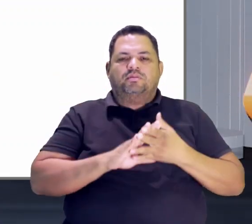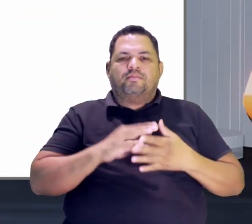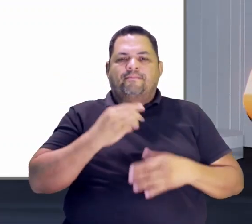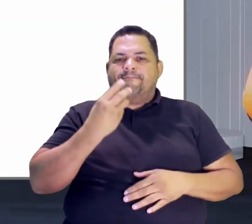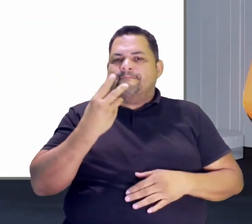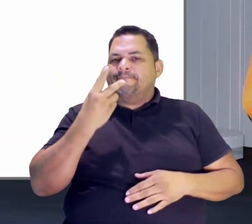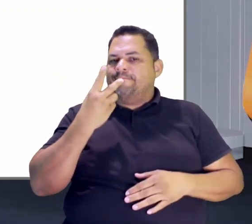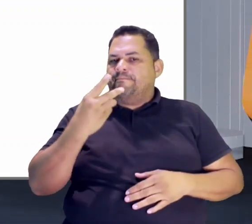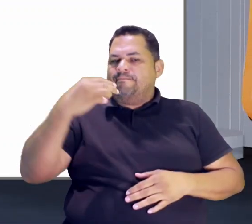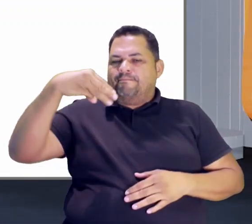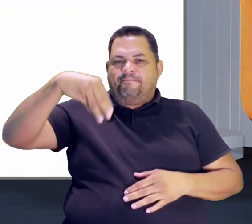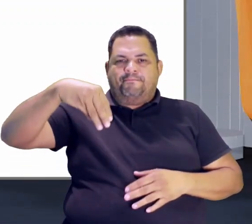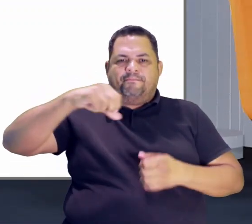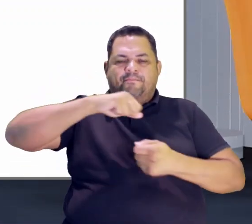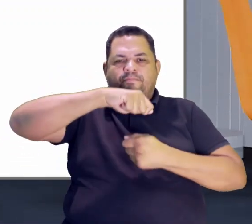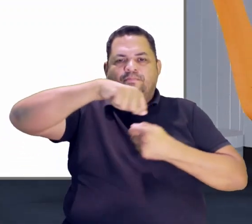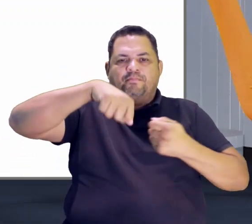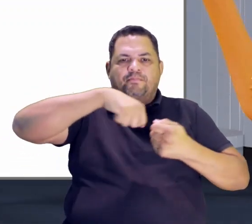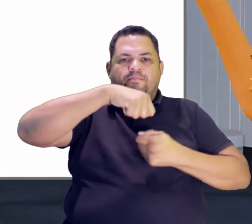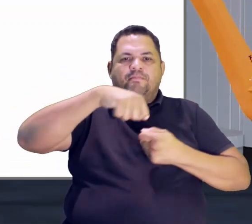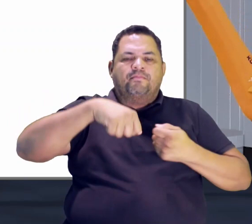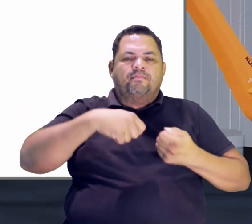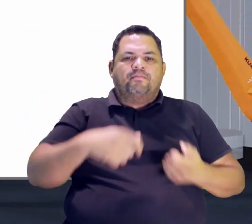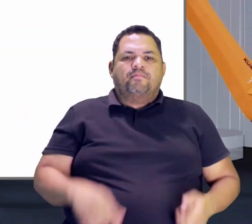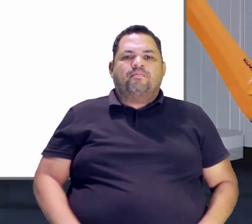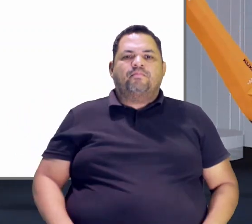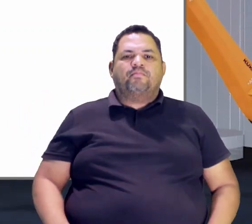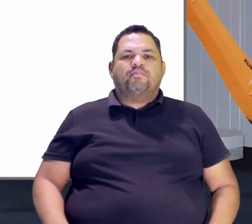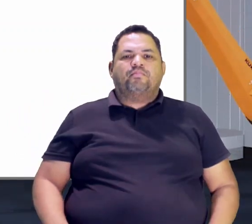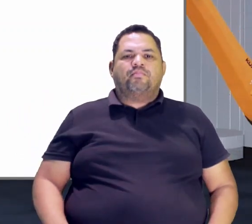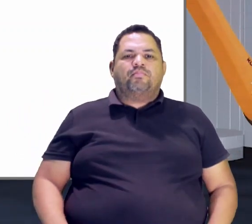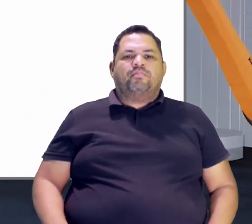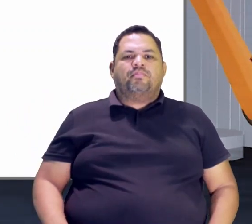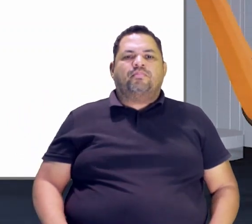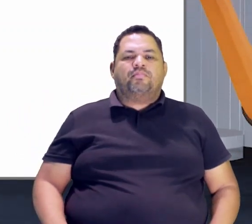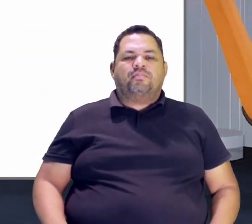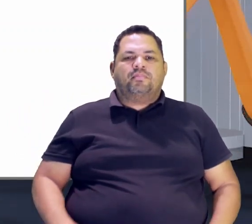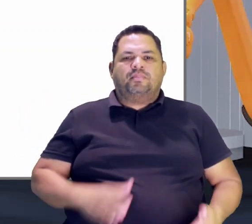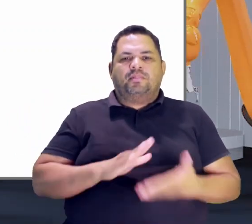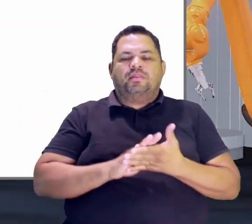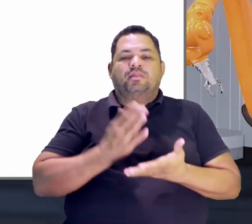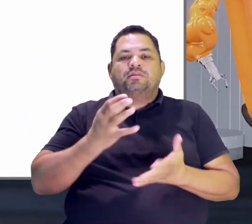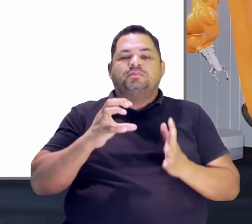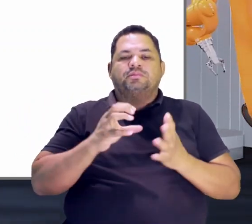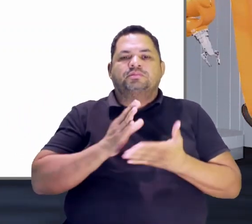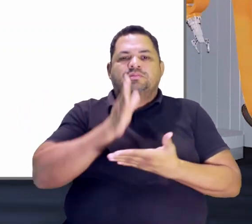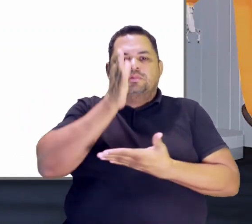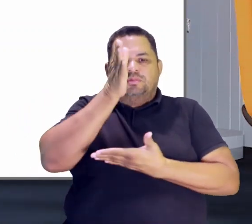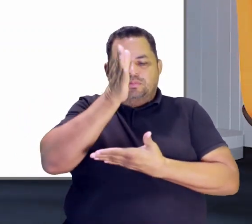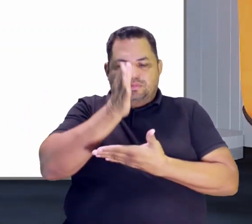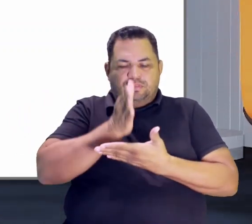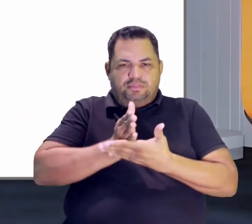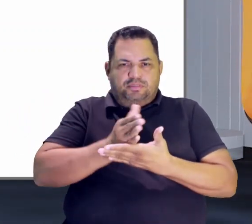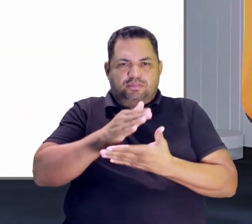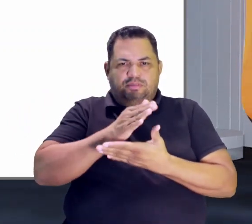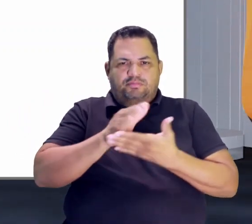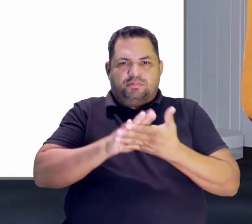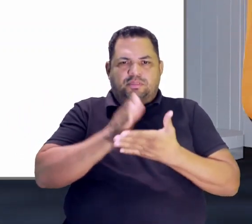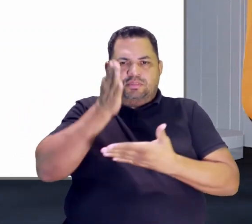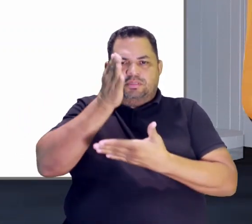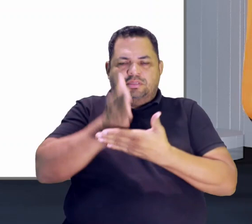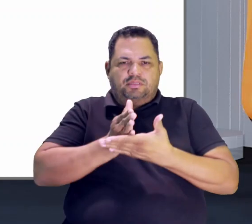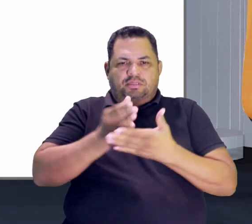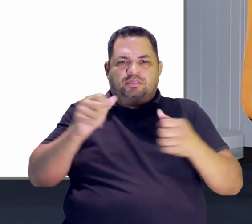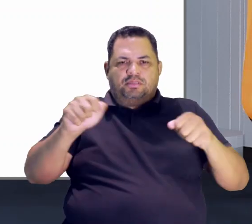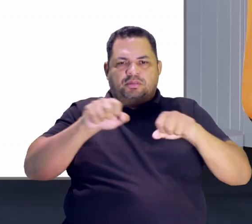o recipiente de 2 litros ali e no meio, no centro mais ou menos da corda, tá?